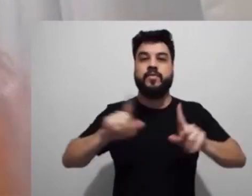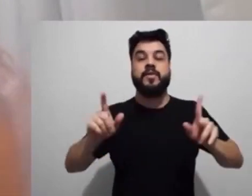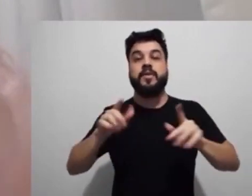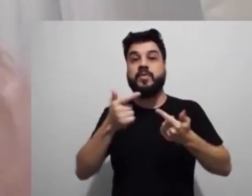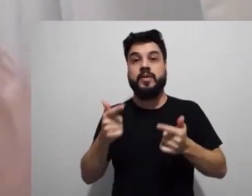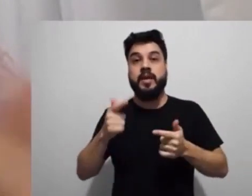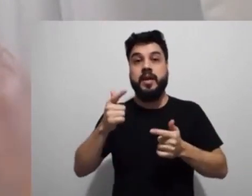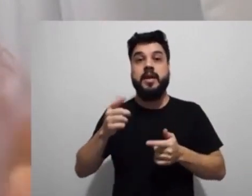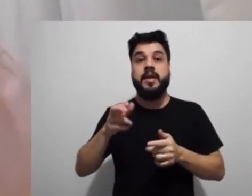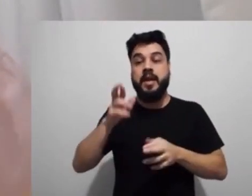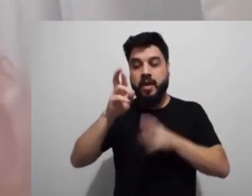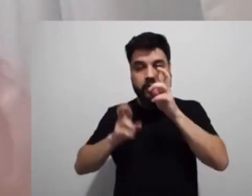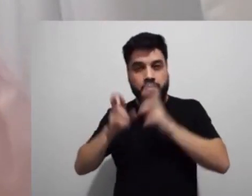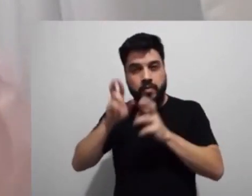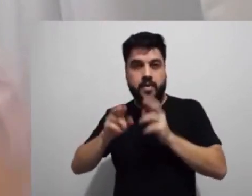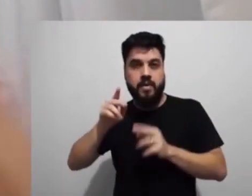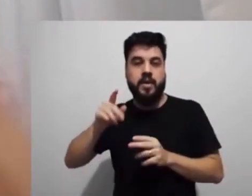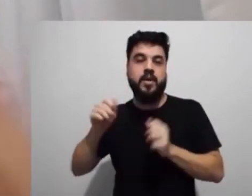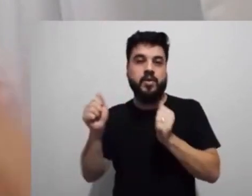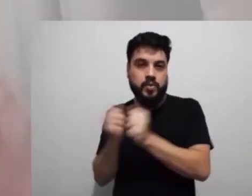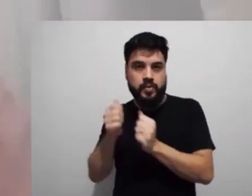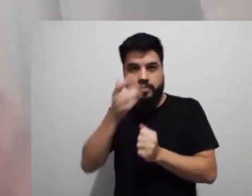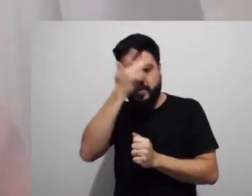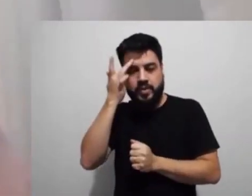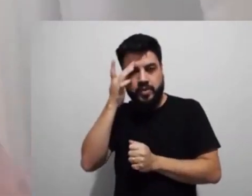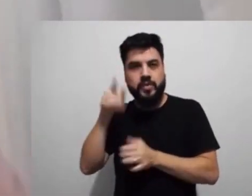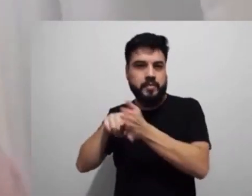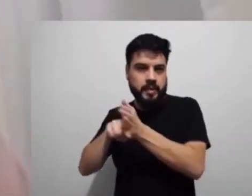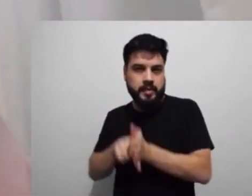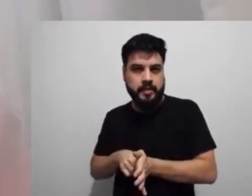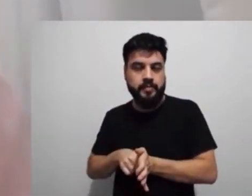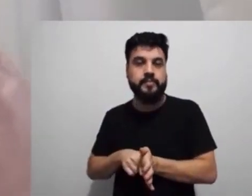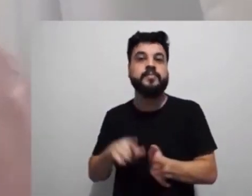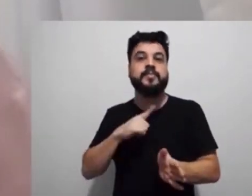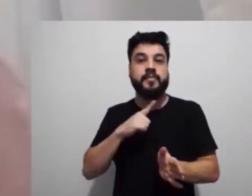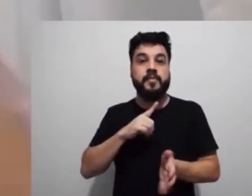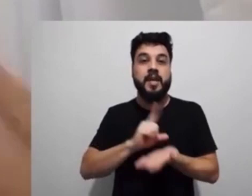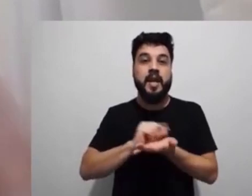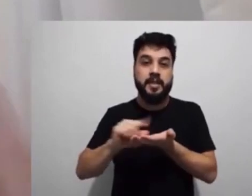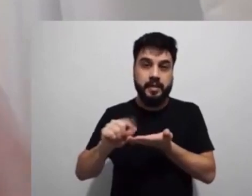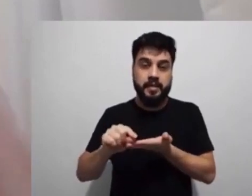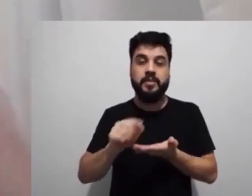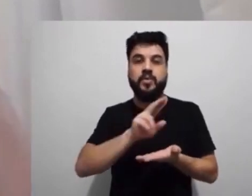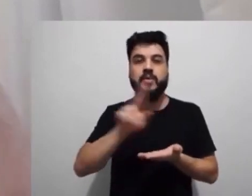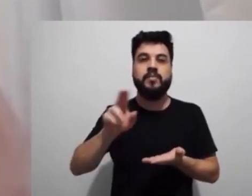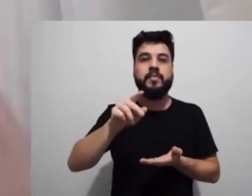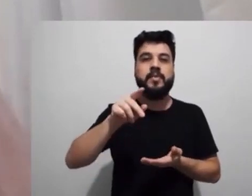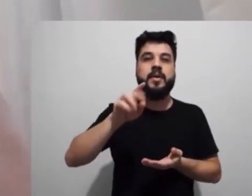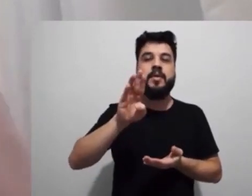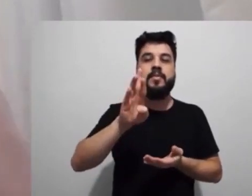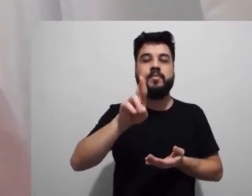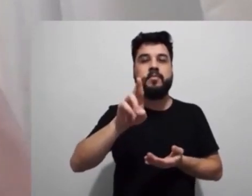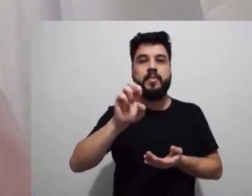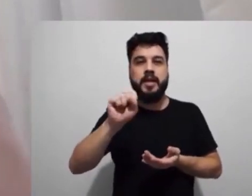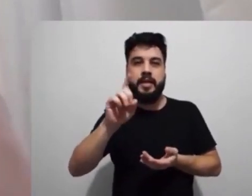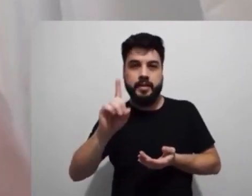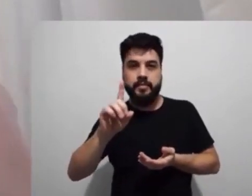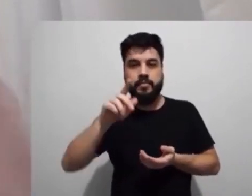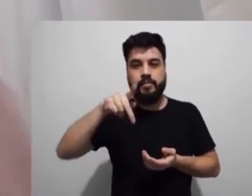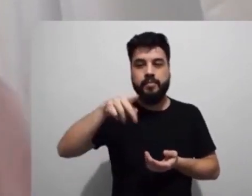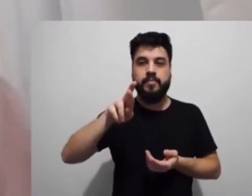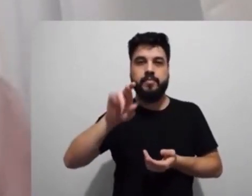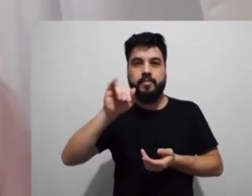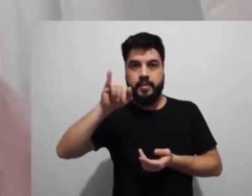entre não ciência, uma pseudociência, ou livros, outras publicações que não passam pela avaliação por pares, né? Até hoje se tem muito também, cuidado na